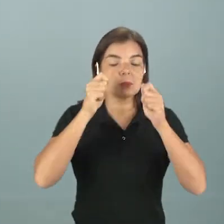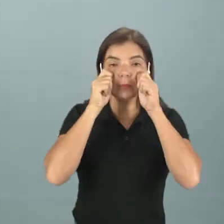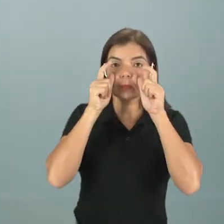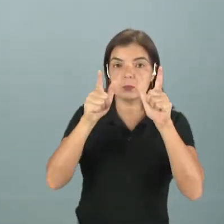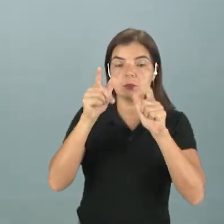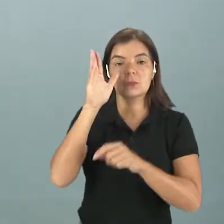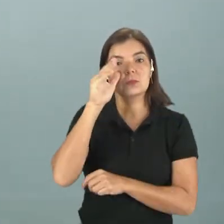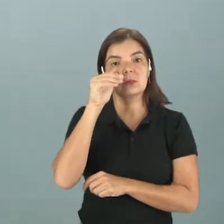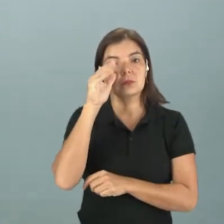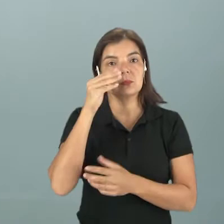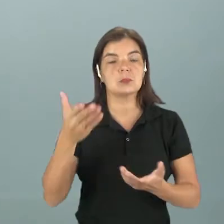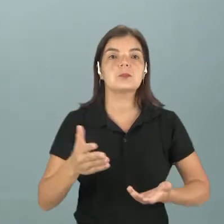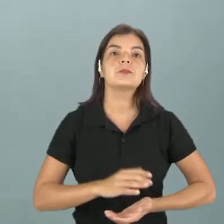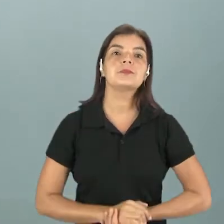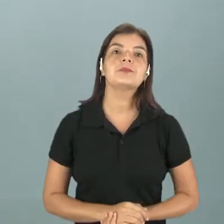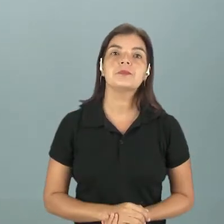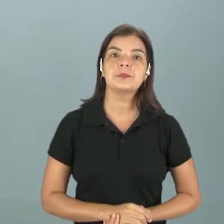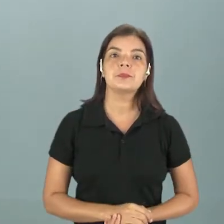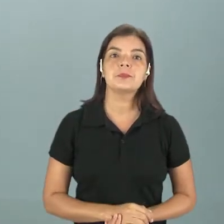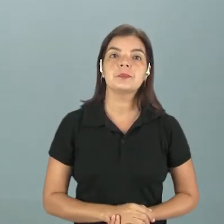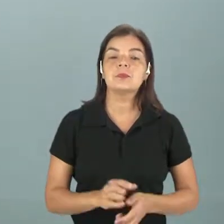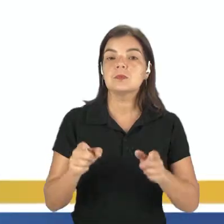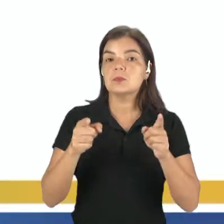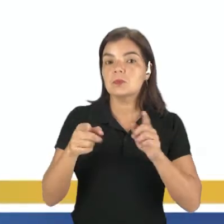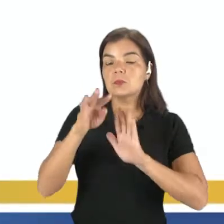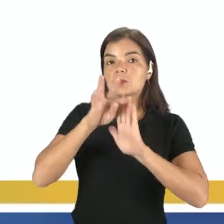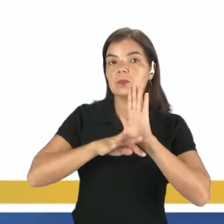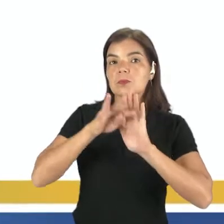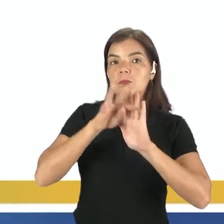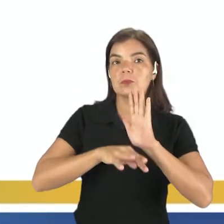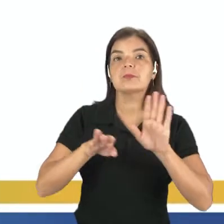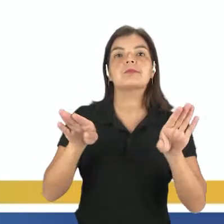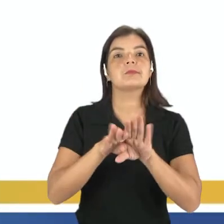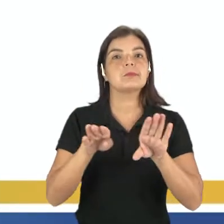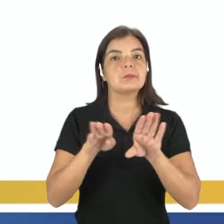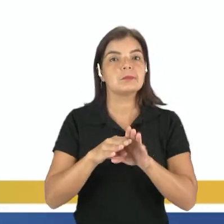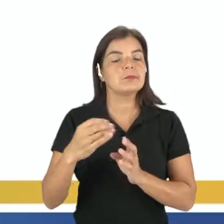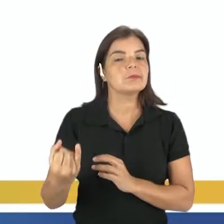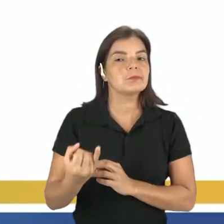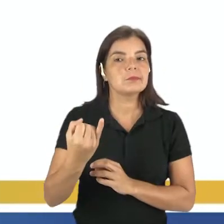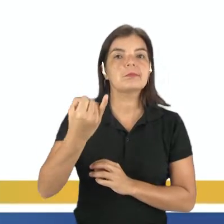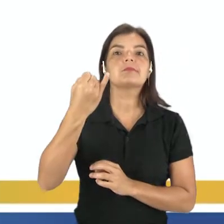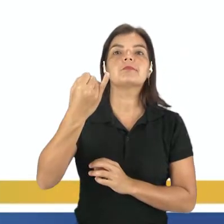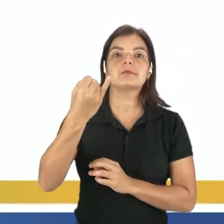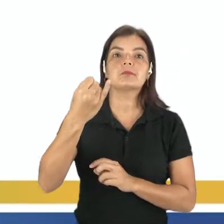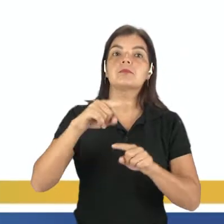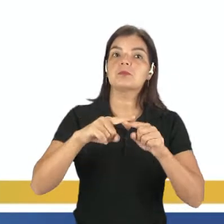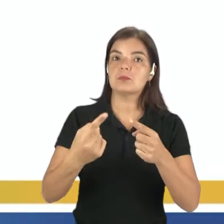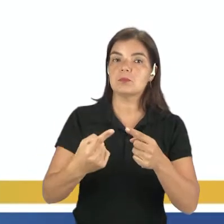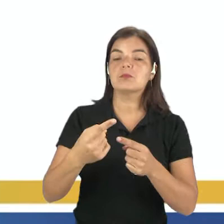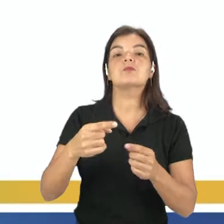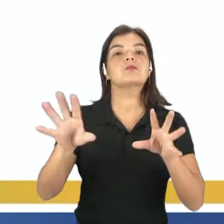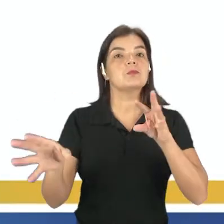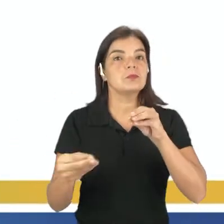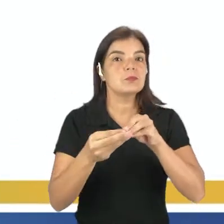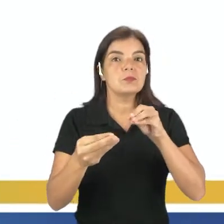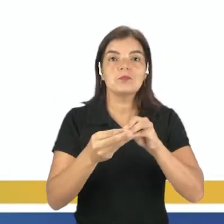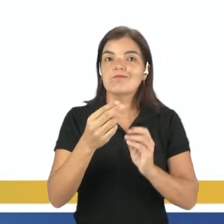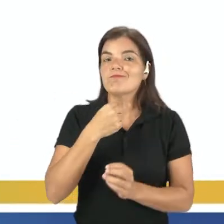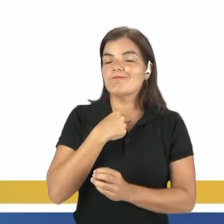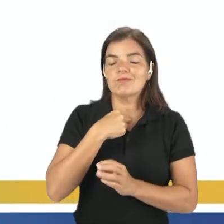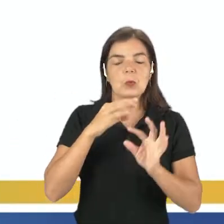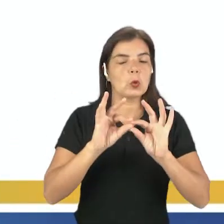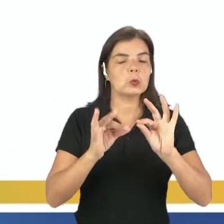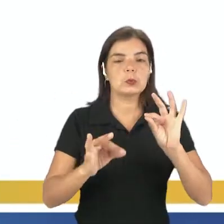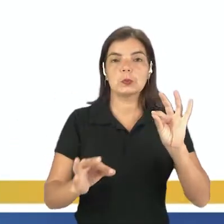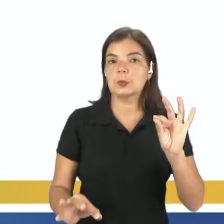essa curiosidade. O tamanho do texto também é de suma importância, pois uma sinopse não pode ser